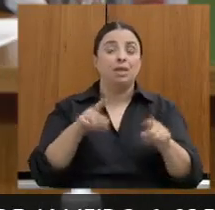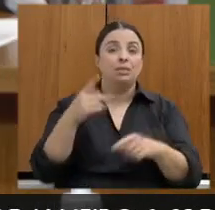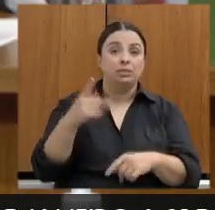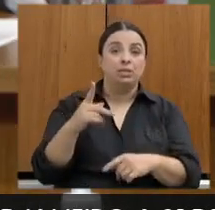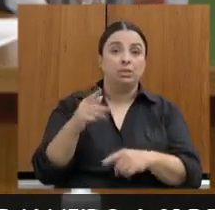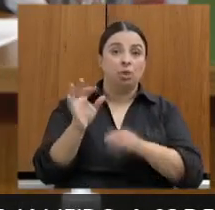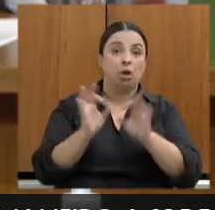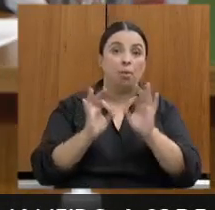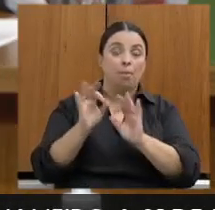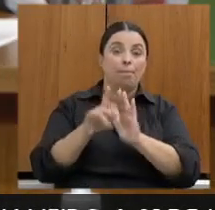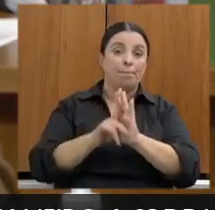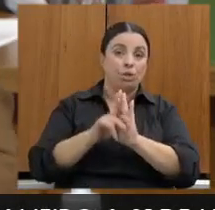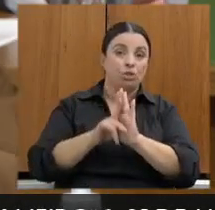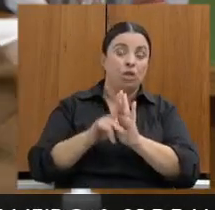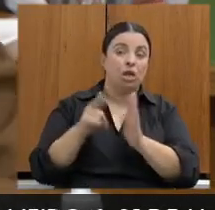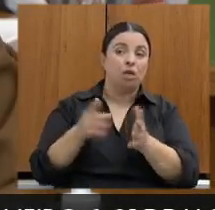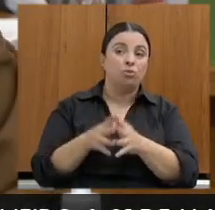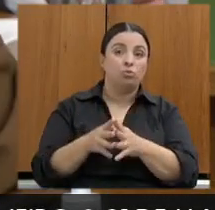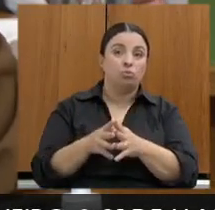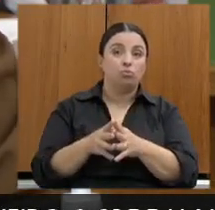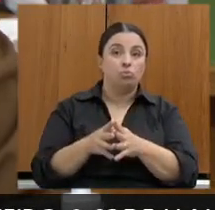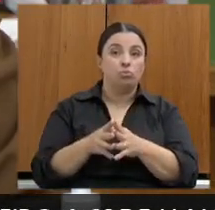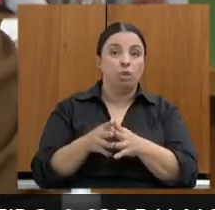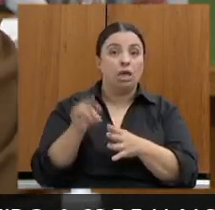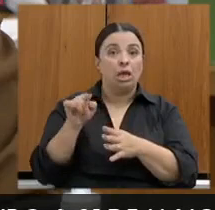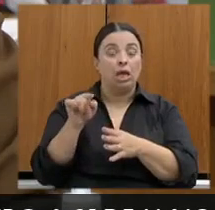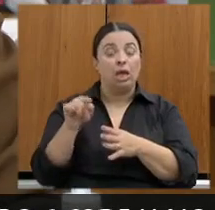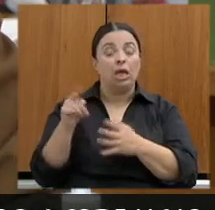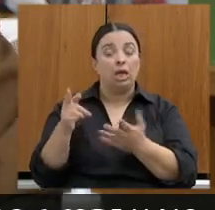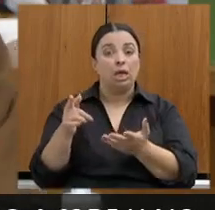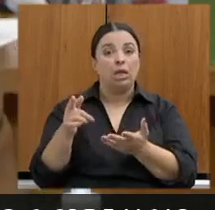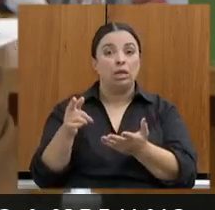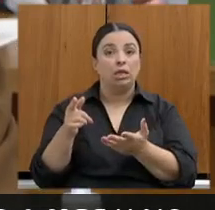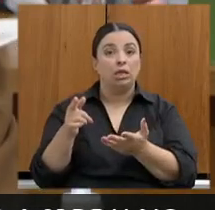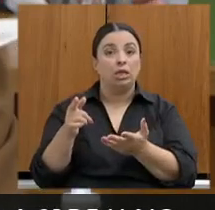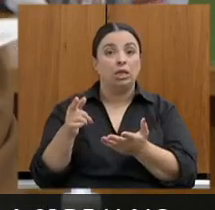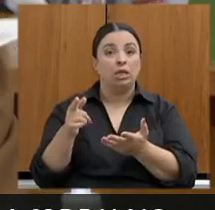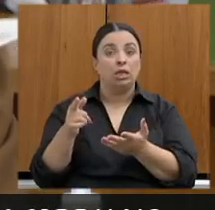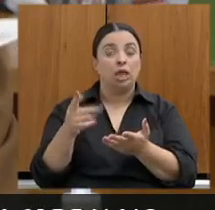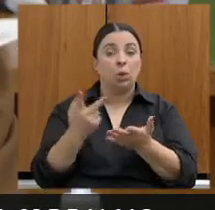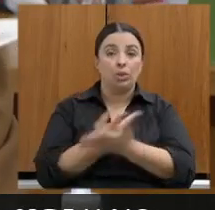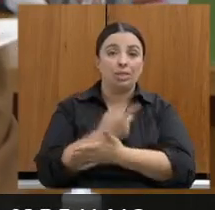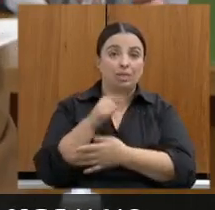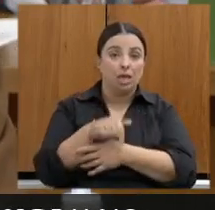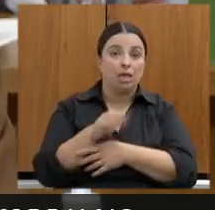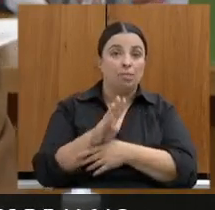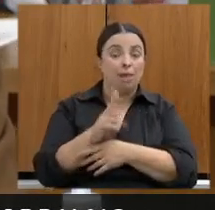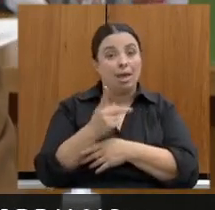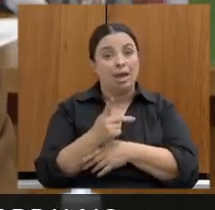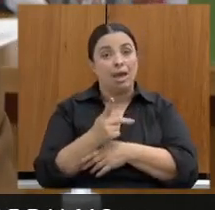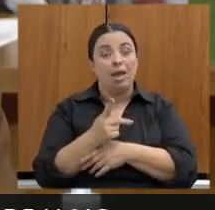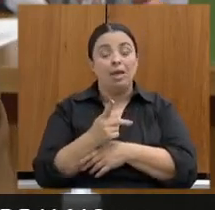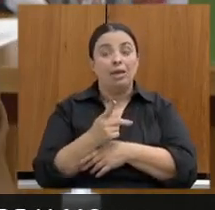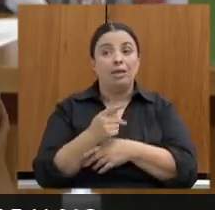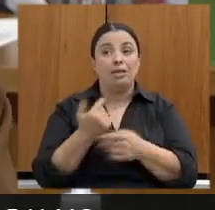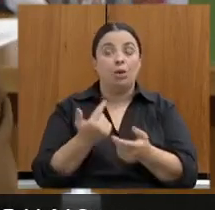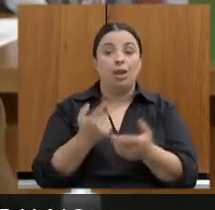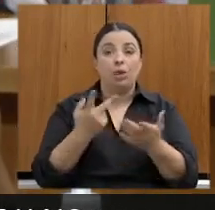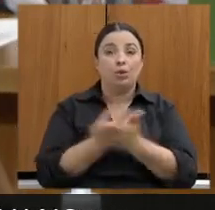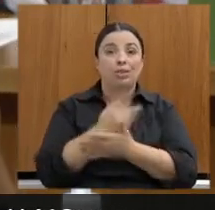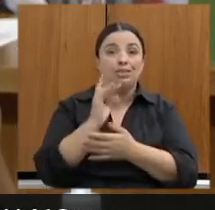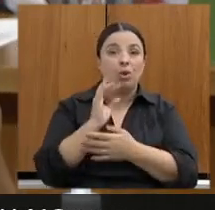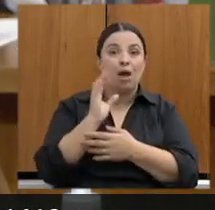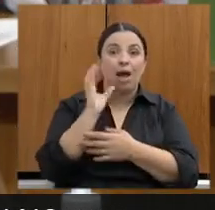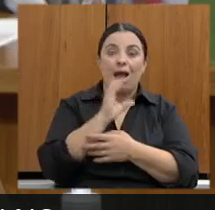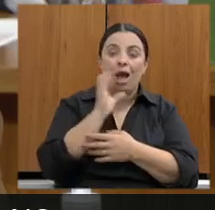dele né é realmente ia ser aqui na em Belo Horizonte né e depois já foi expandido então a gente